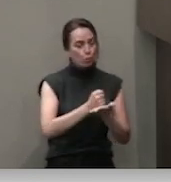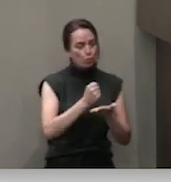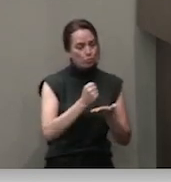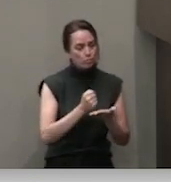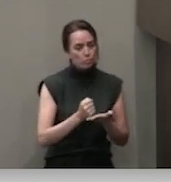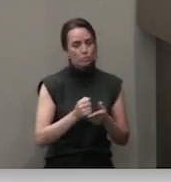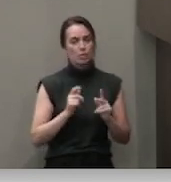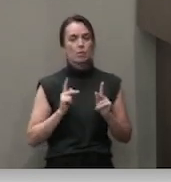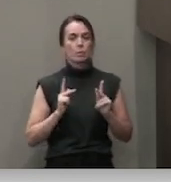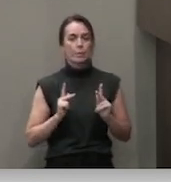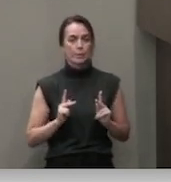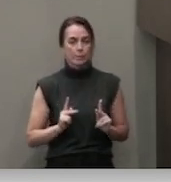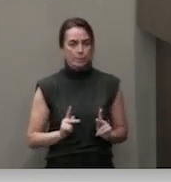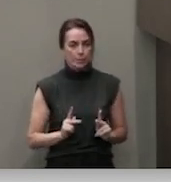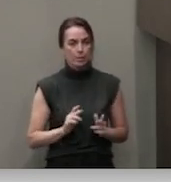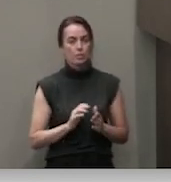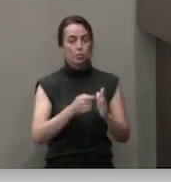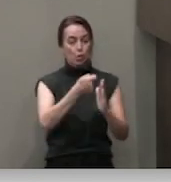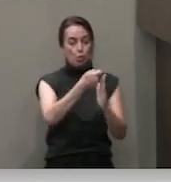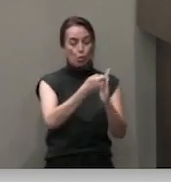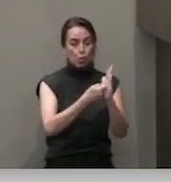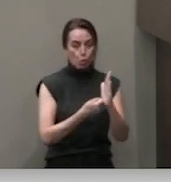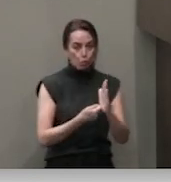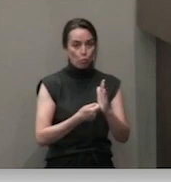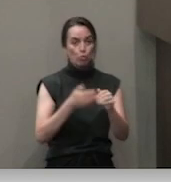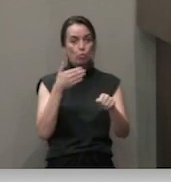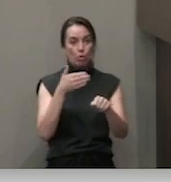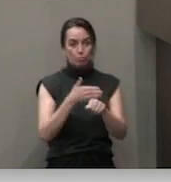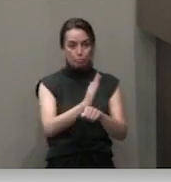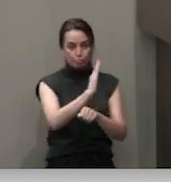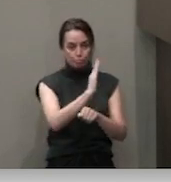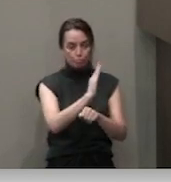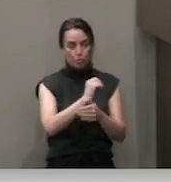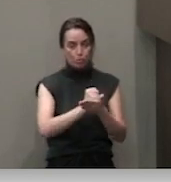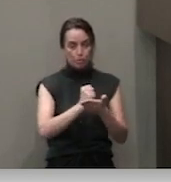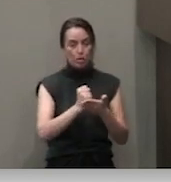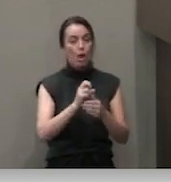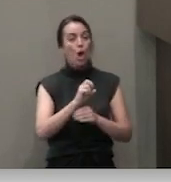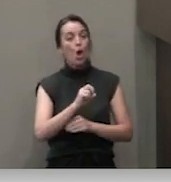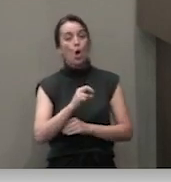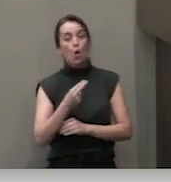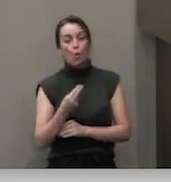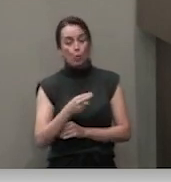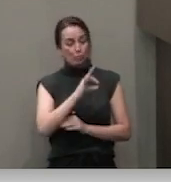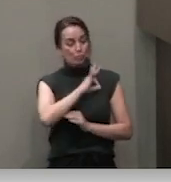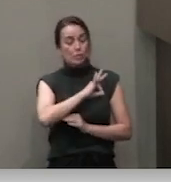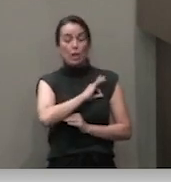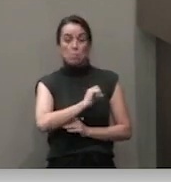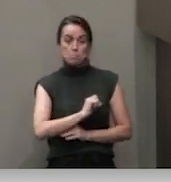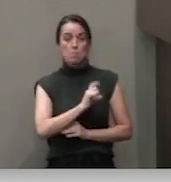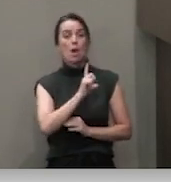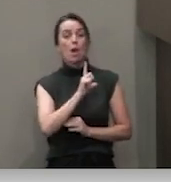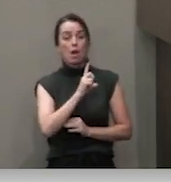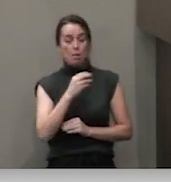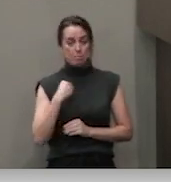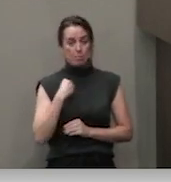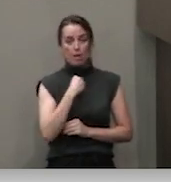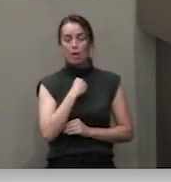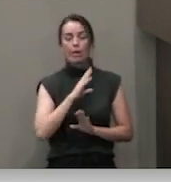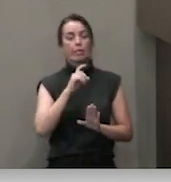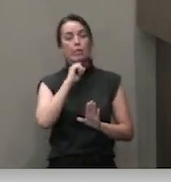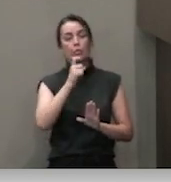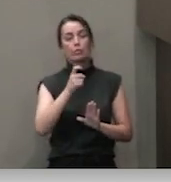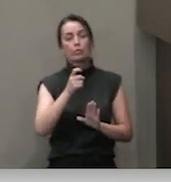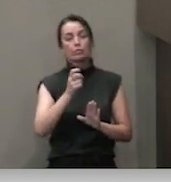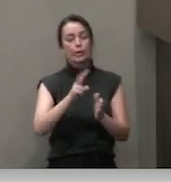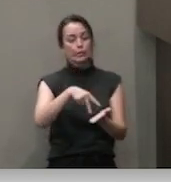pessoal que passou no concurso público ou de aumentar os salários dos médicos que não adianta vir aqui